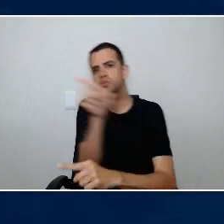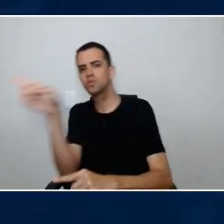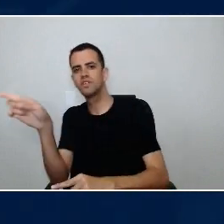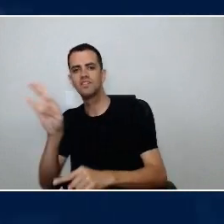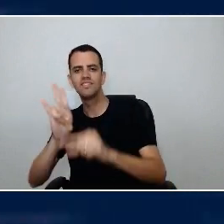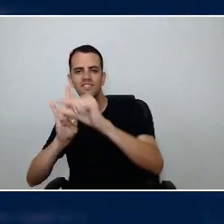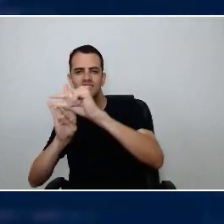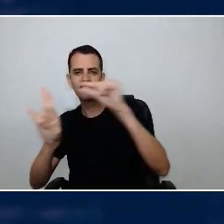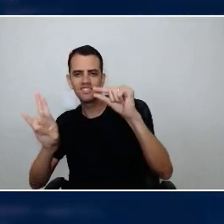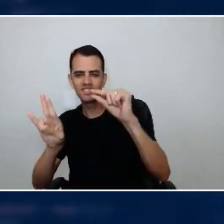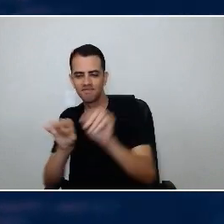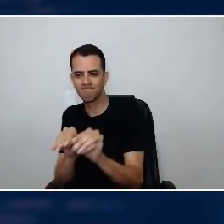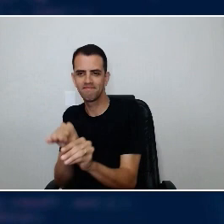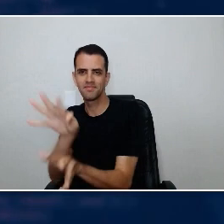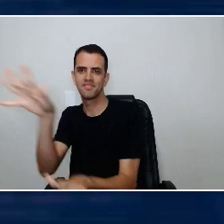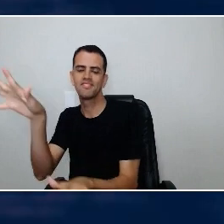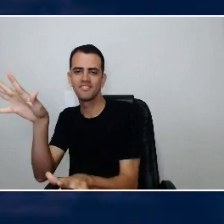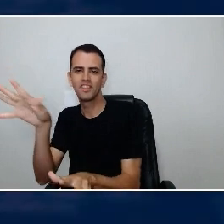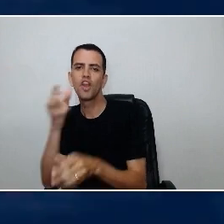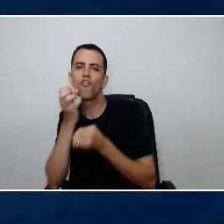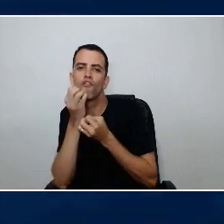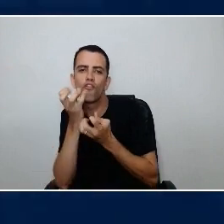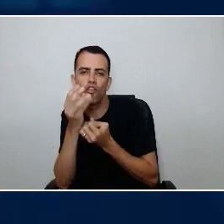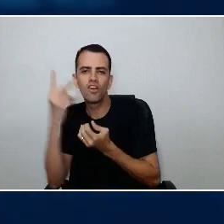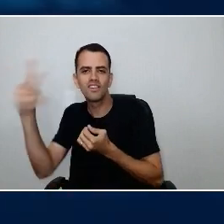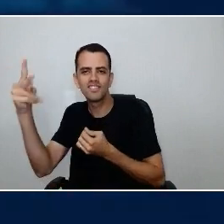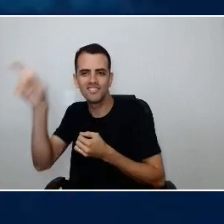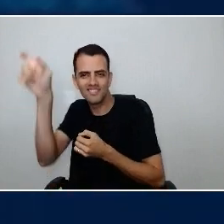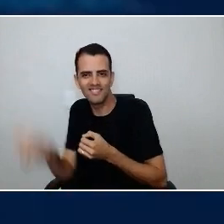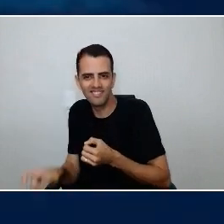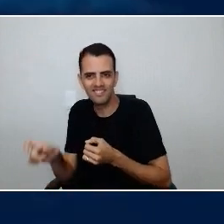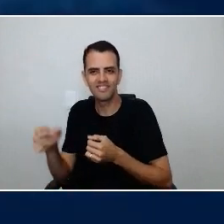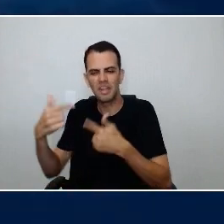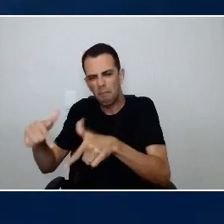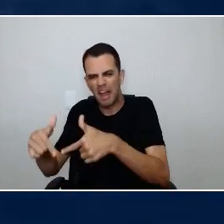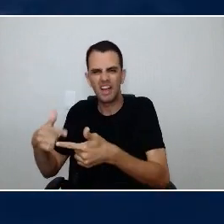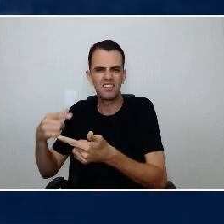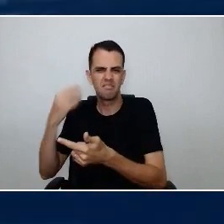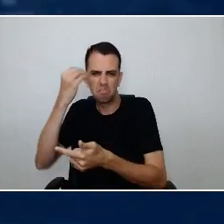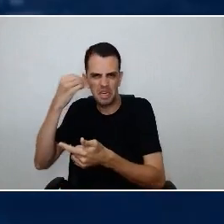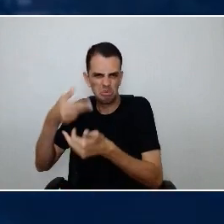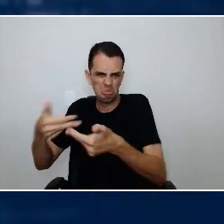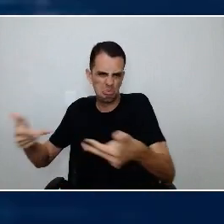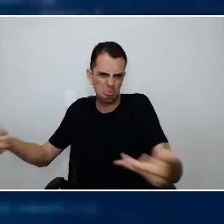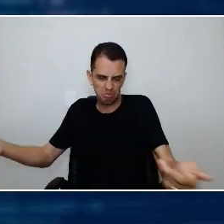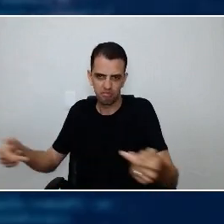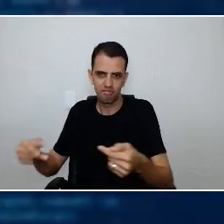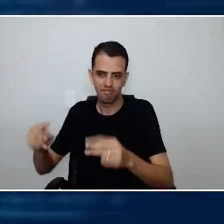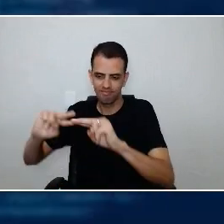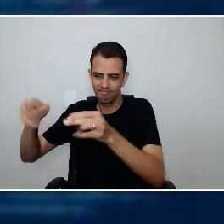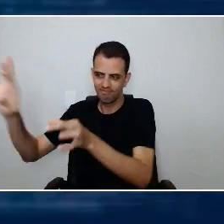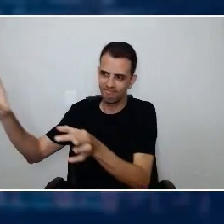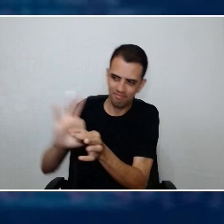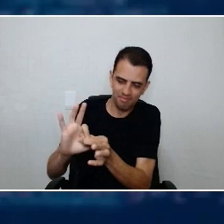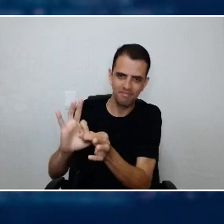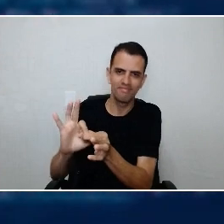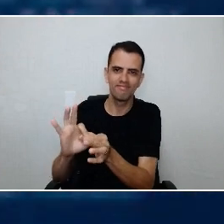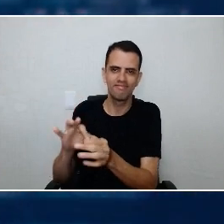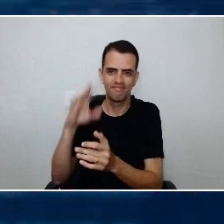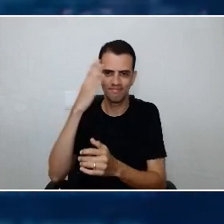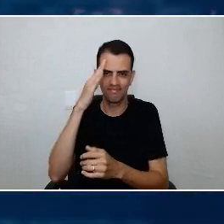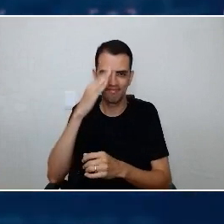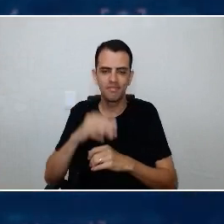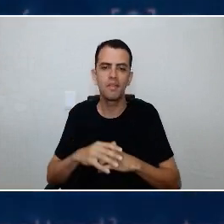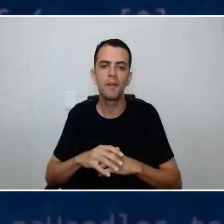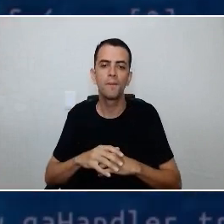resto das informações da PIP ali então isso é é bem legal isso aí seria uma extended reference seu design pattern